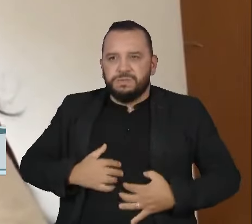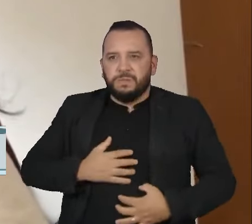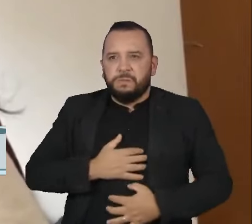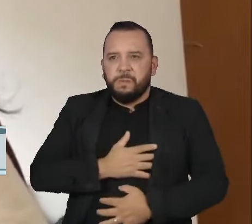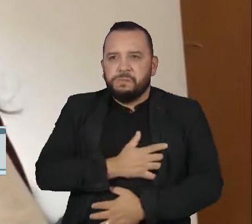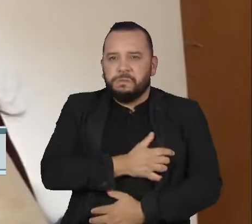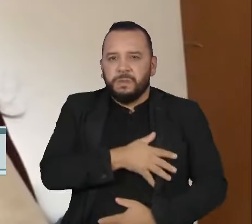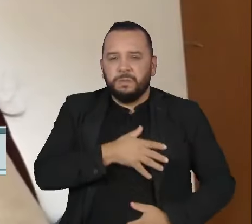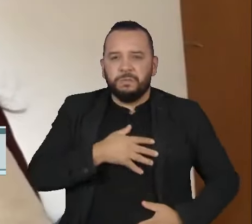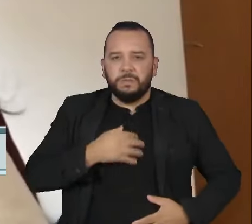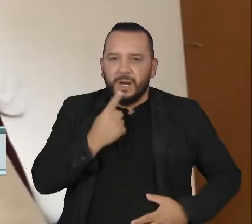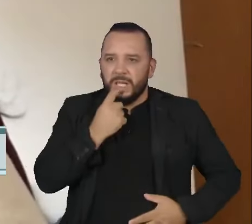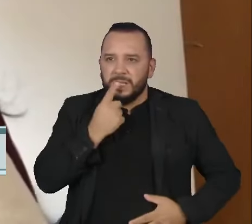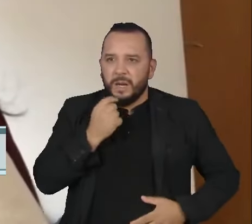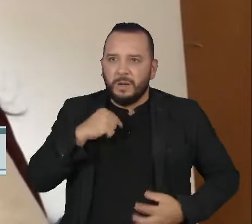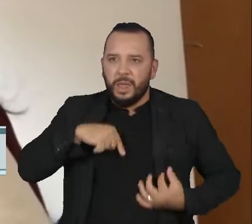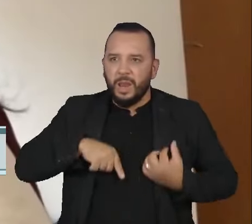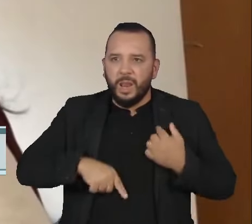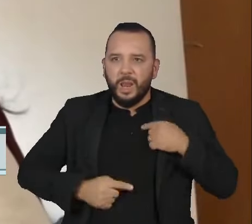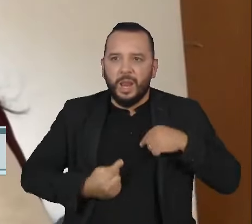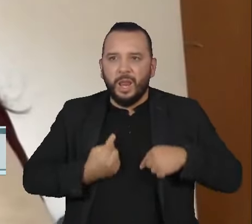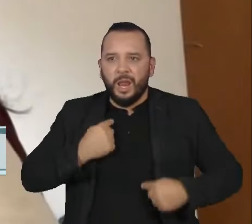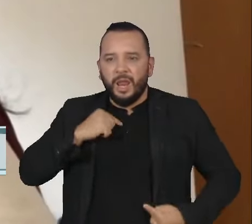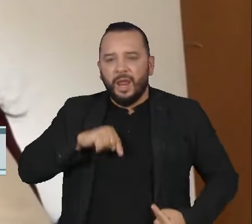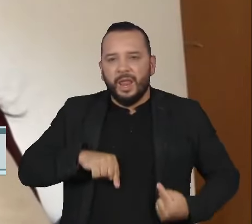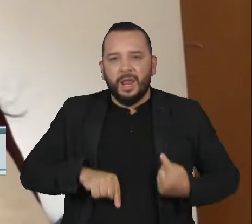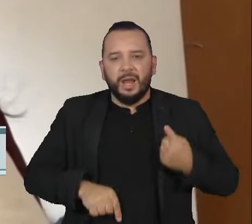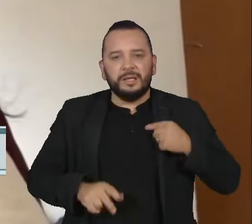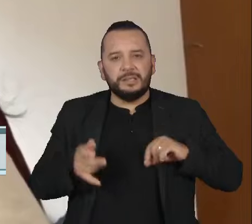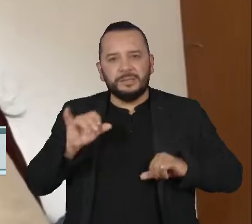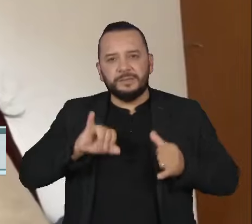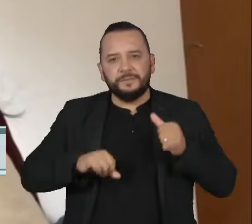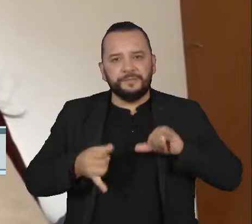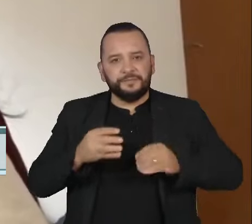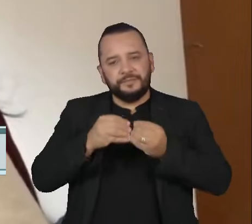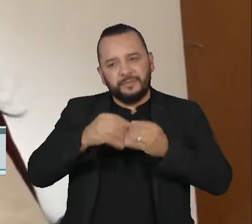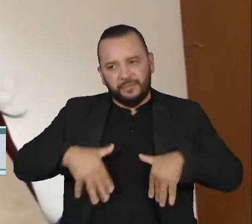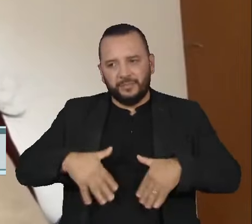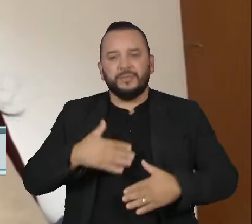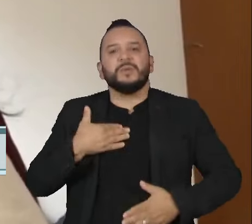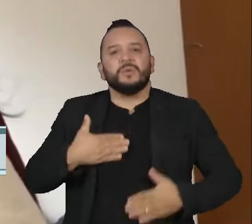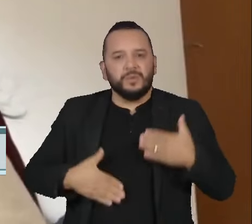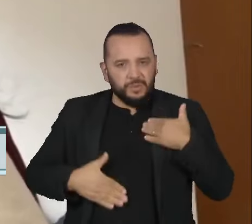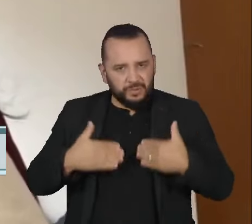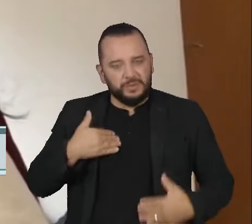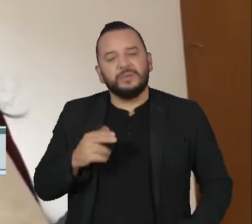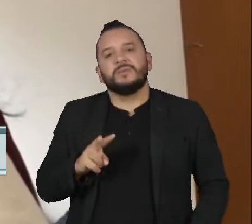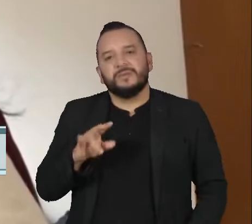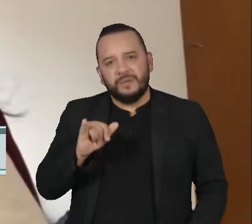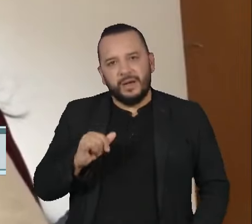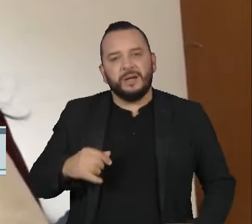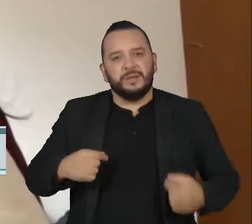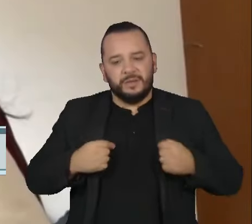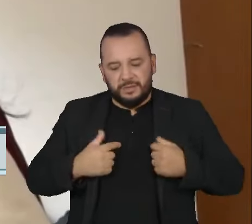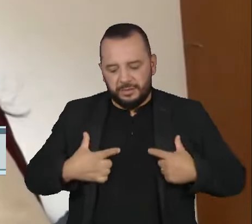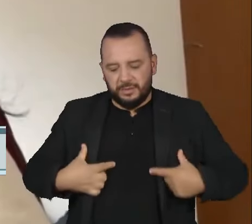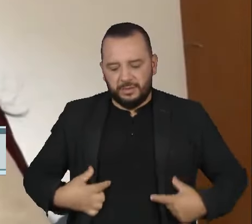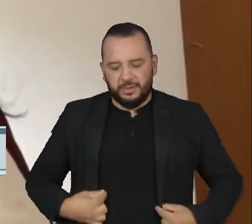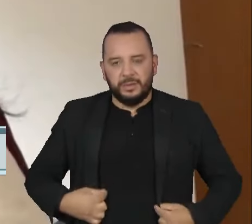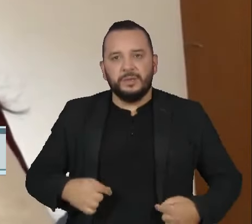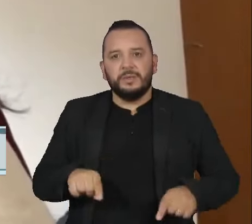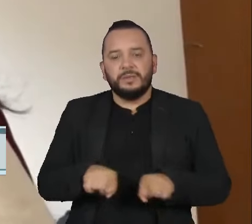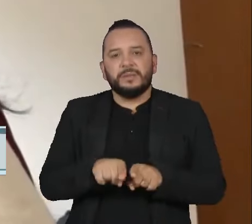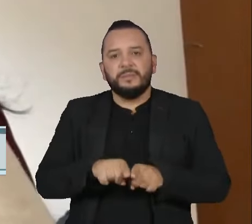são inúmeras substâncias que vão causar malefícios, danos no pulmão, nas vias